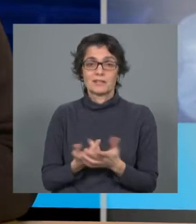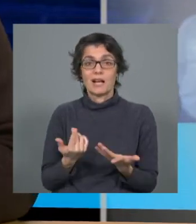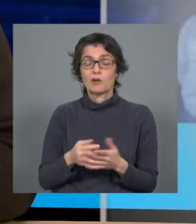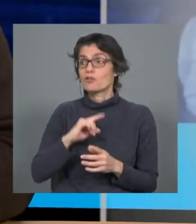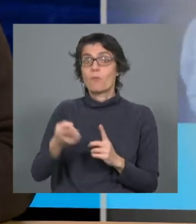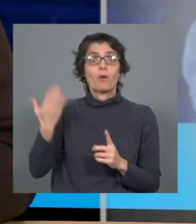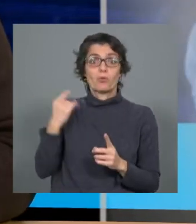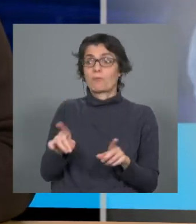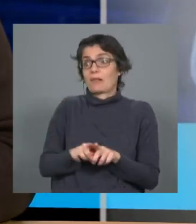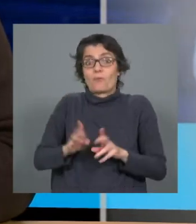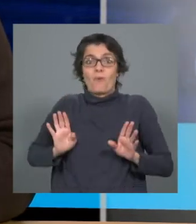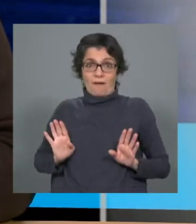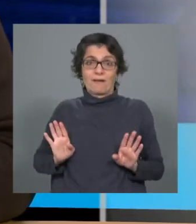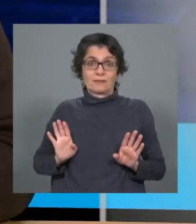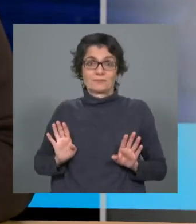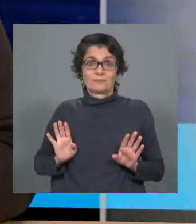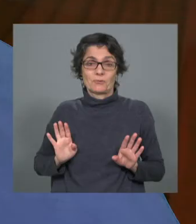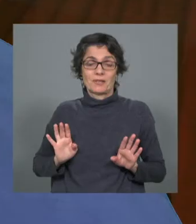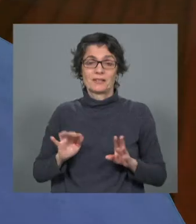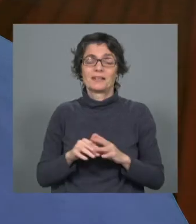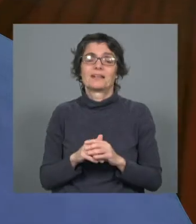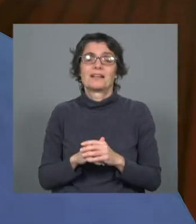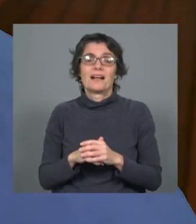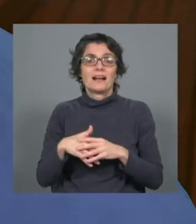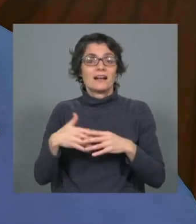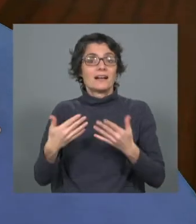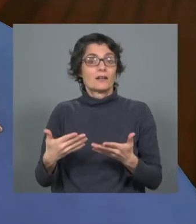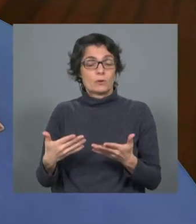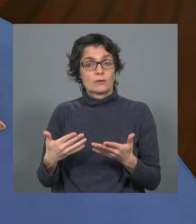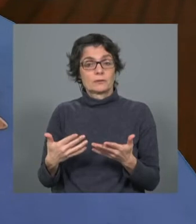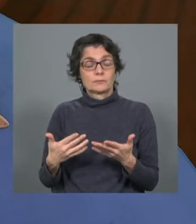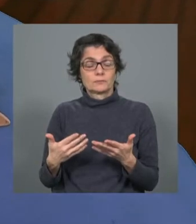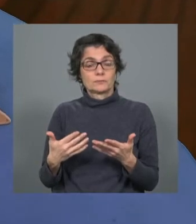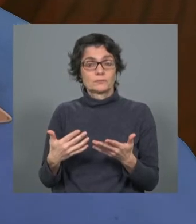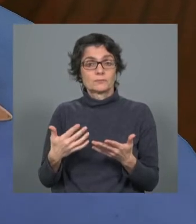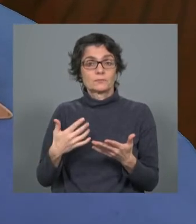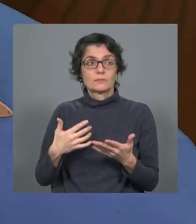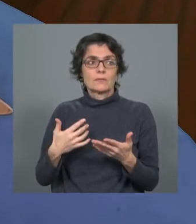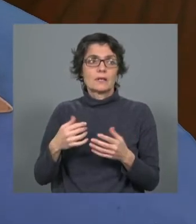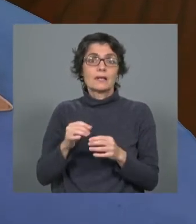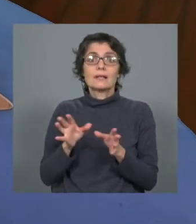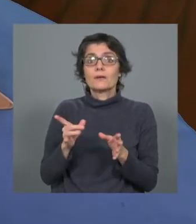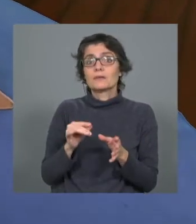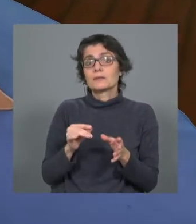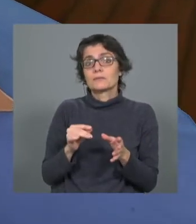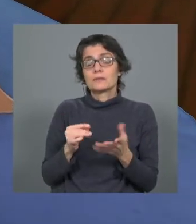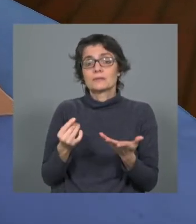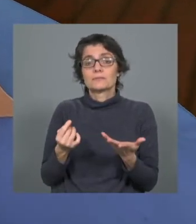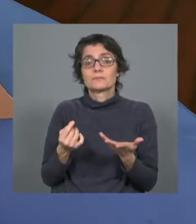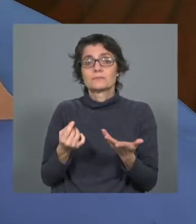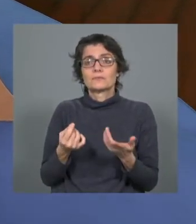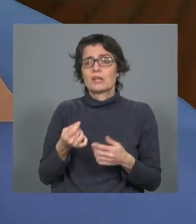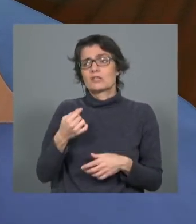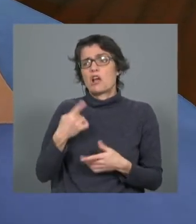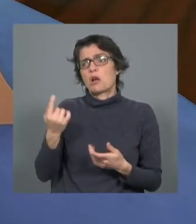passado não tivemos. Agora, também não podemos continuar com este discurso de culpar a